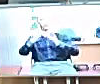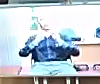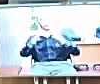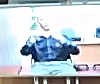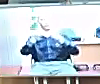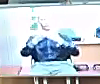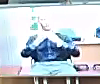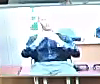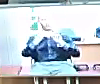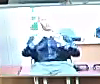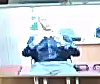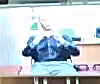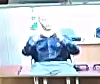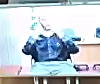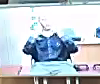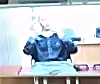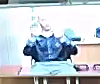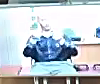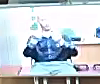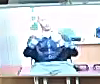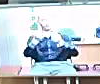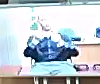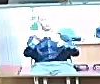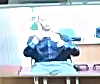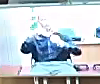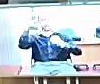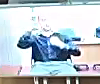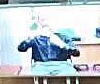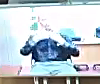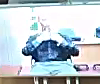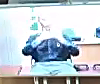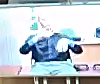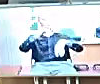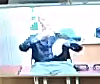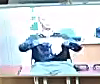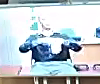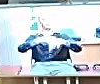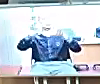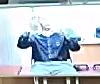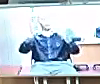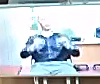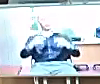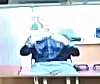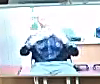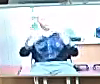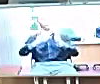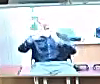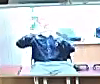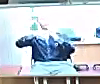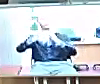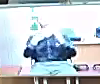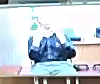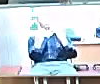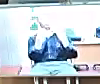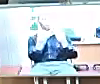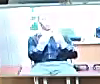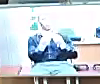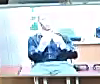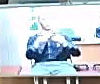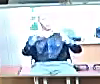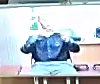esforço para os eventos começaram a vigorar hoje atrasou bastante minha pergunta vai para o